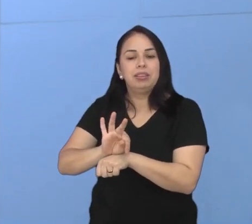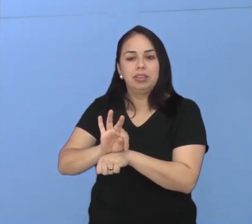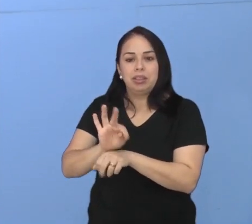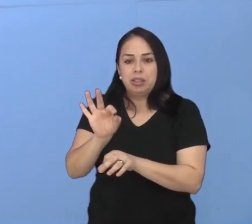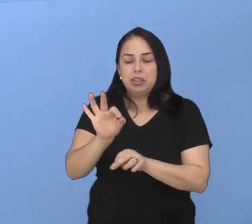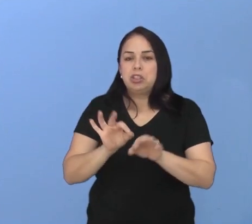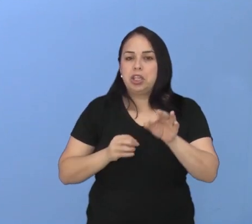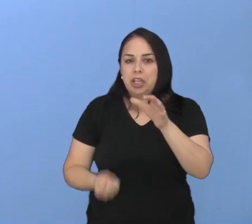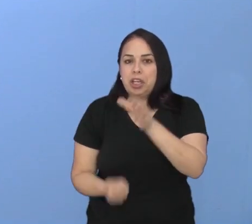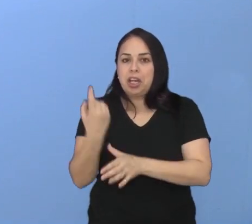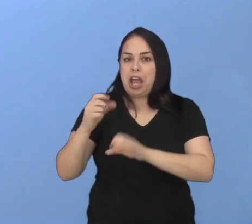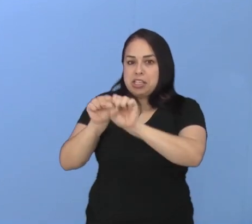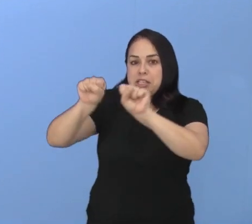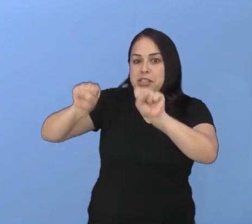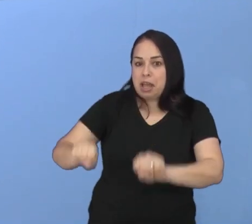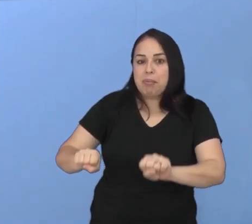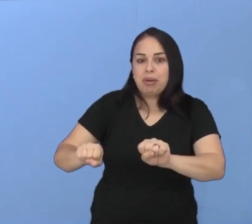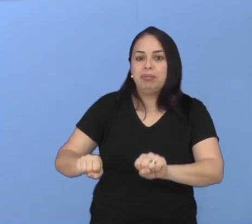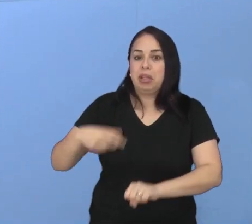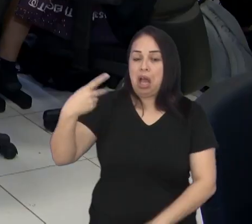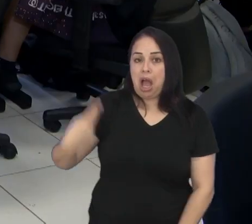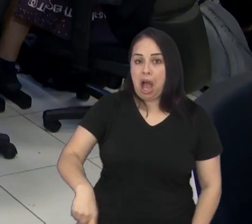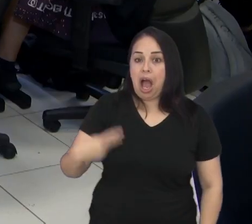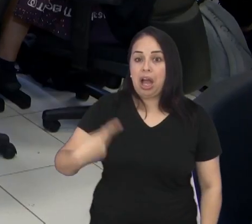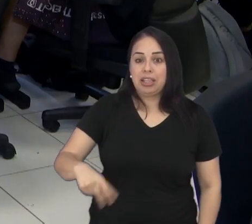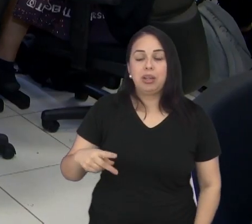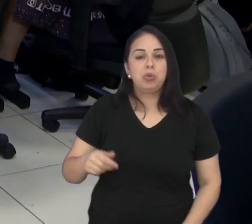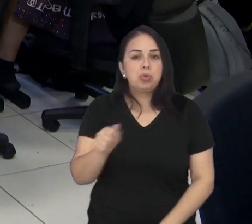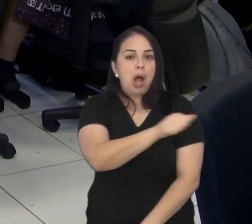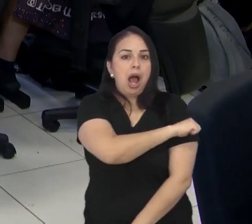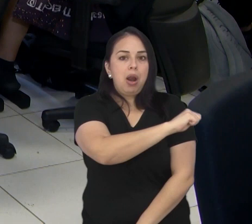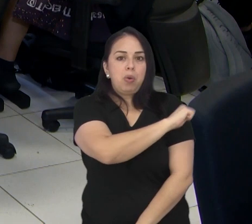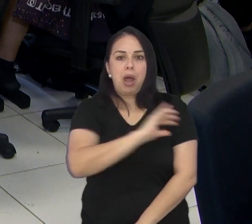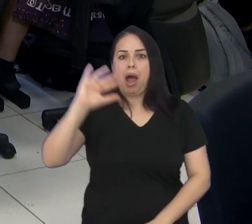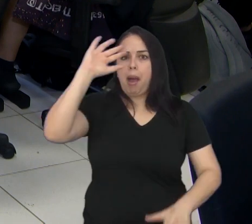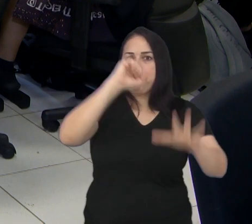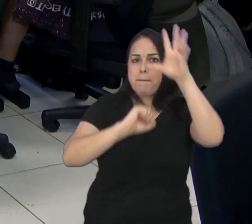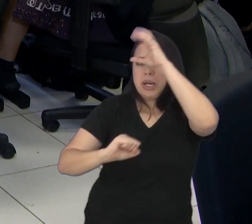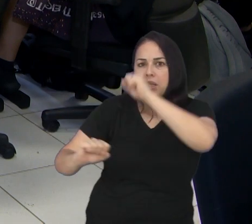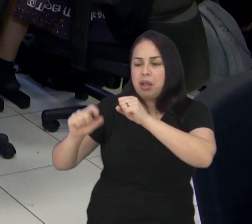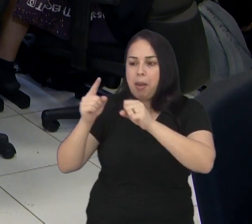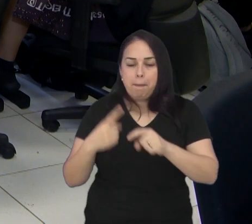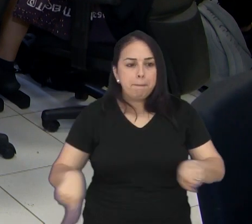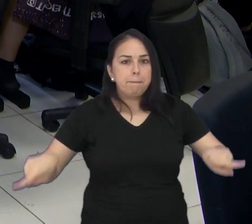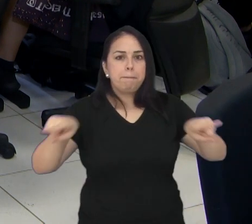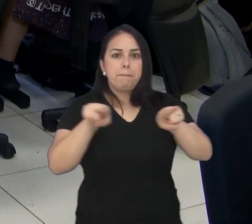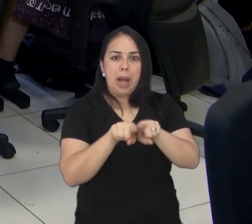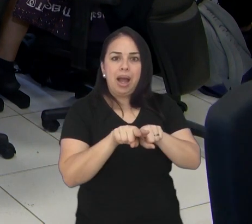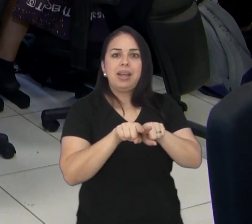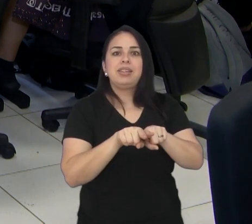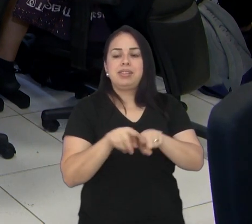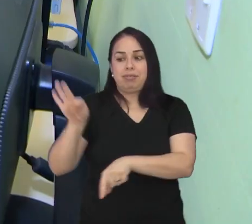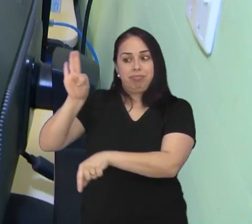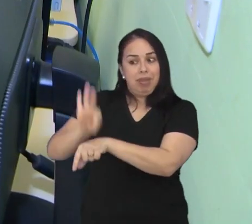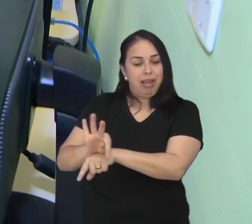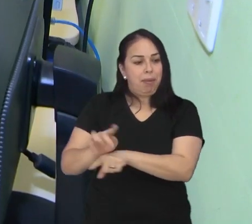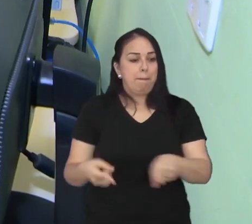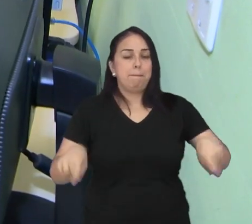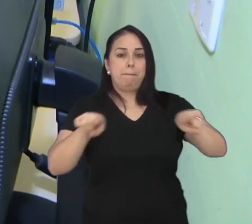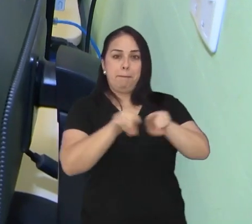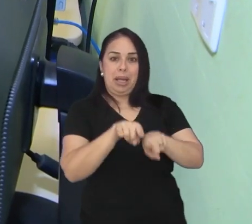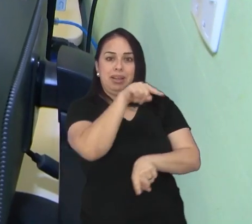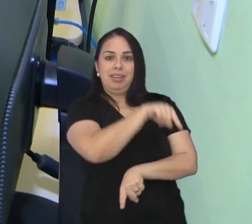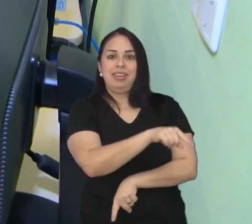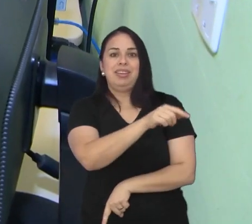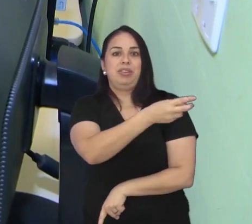de desenvolvimento de sistemas da ETEC. Aqui, os alunos fazem a disciplina integrada com o ensino médio e, além das